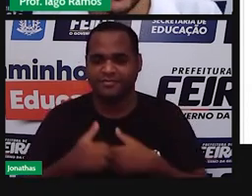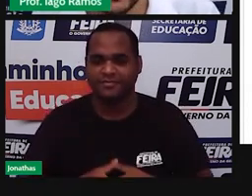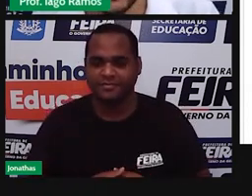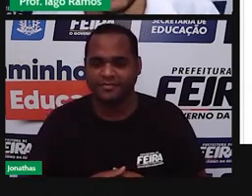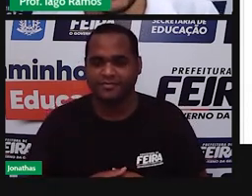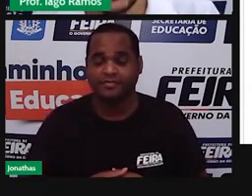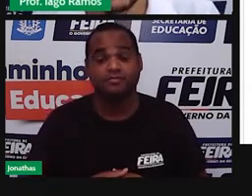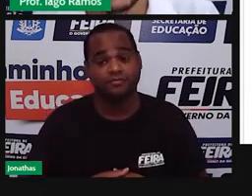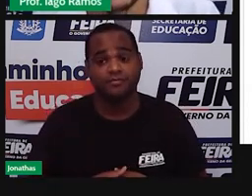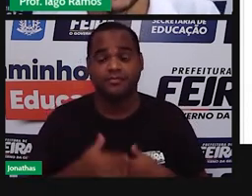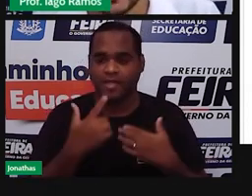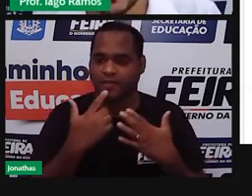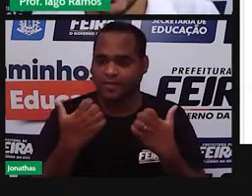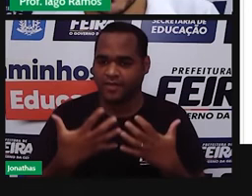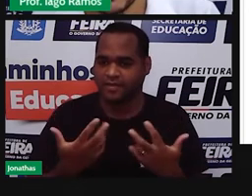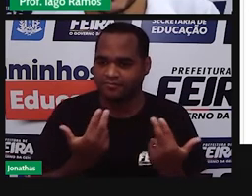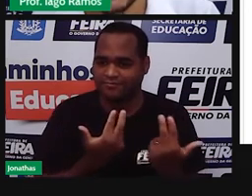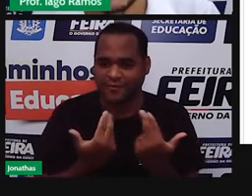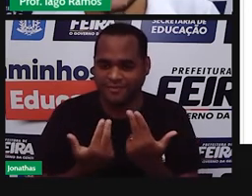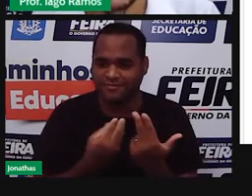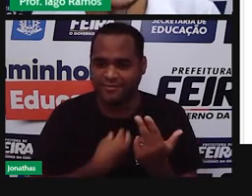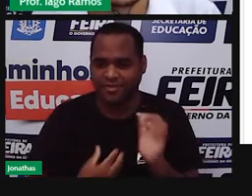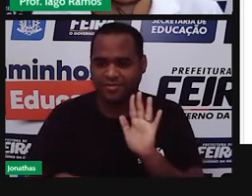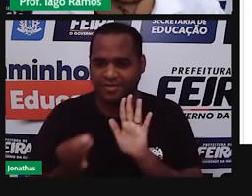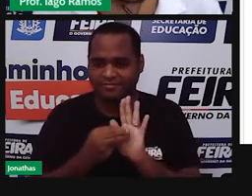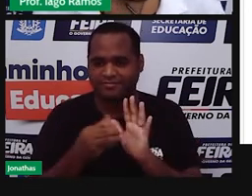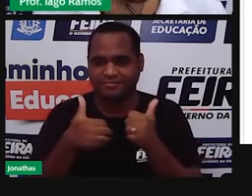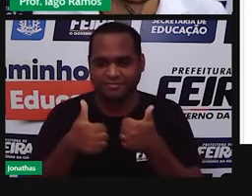E já vou colocar um igual.